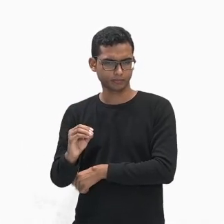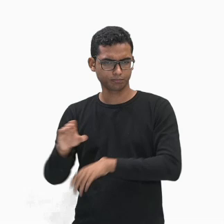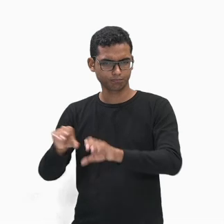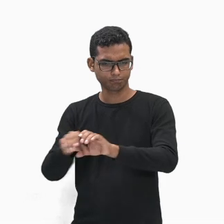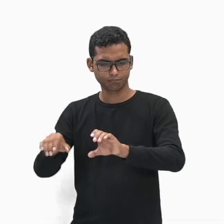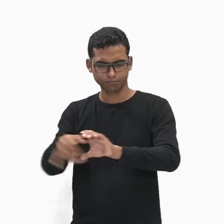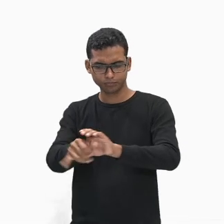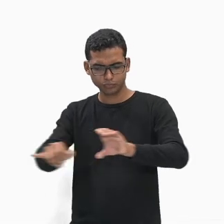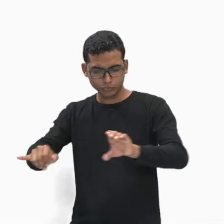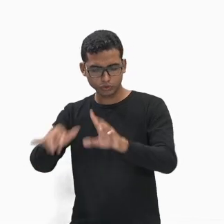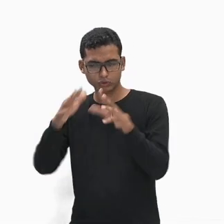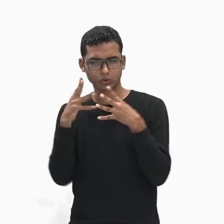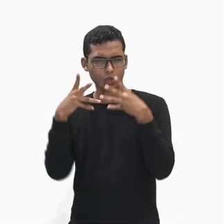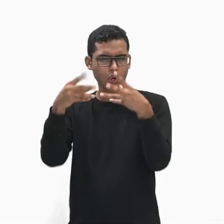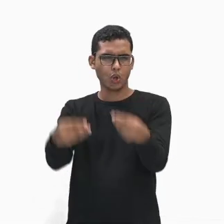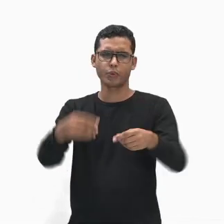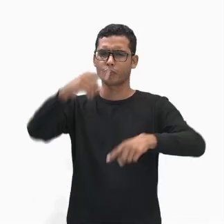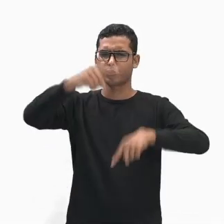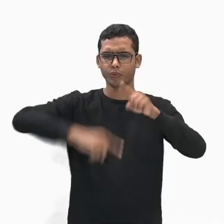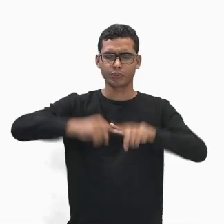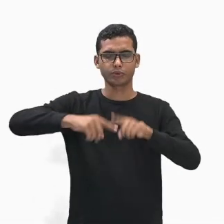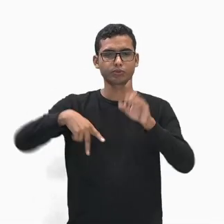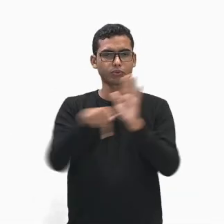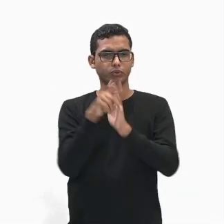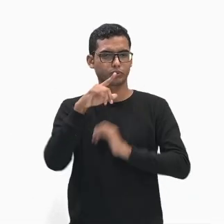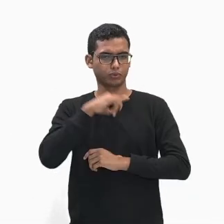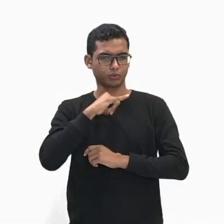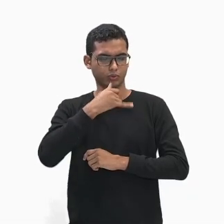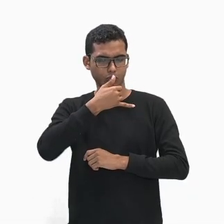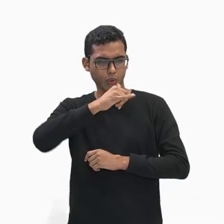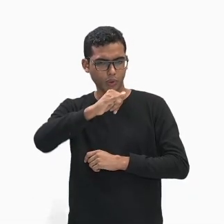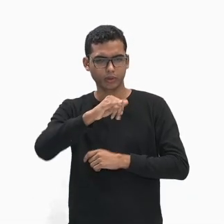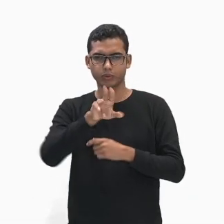os equipamentos. Já